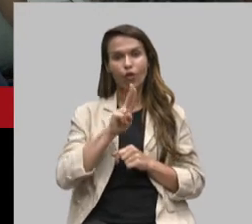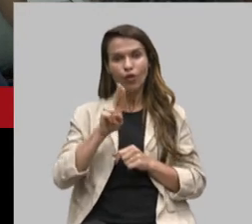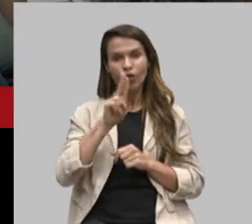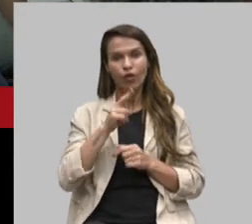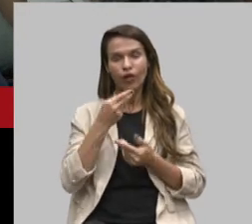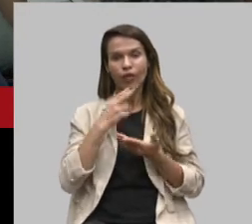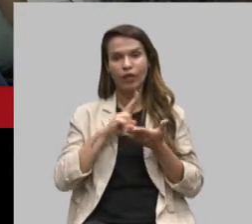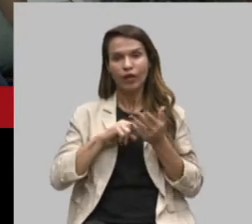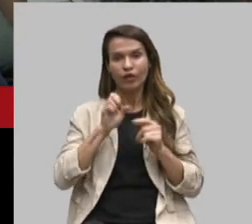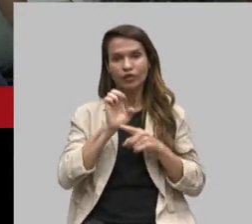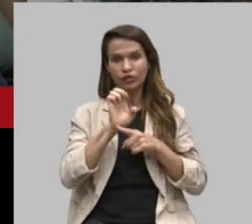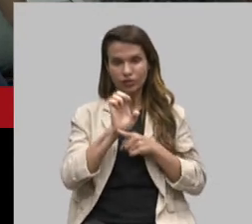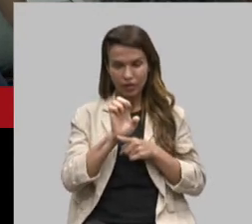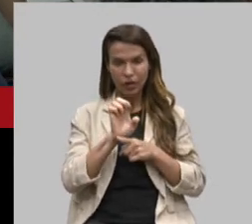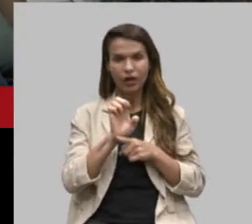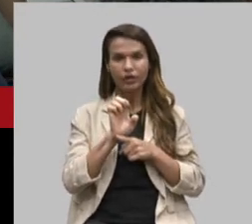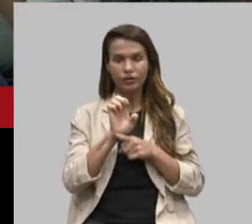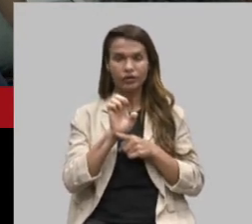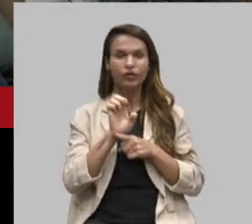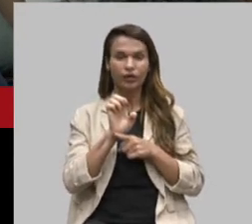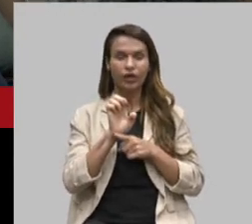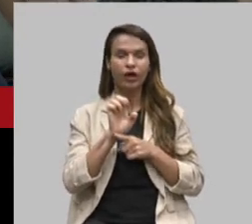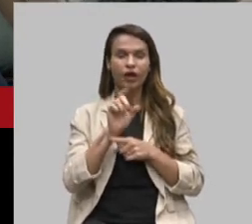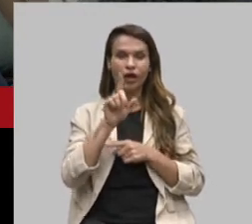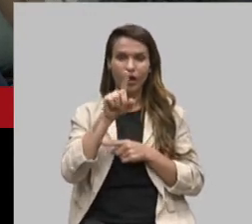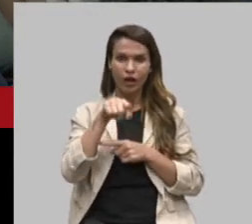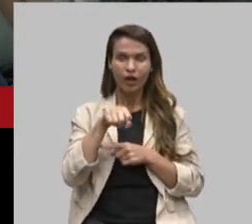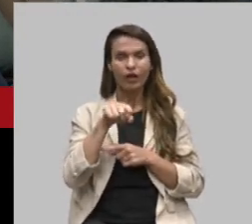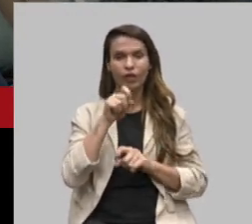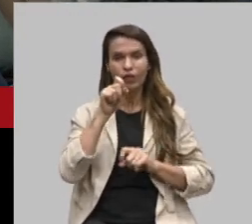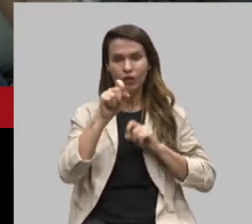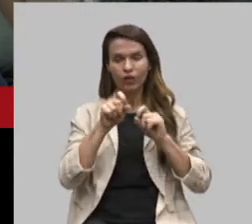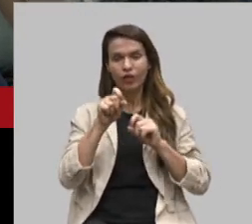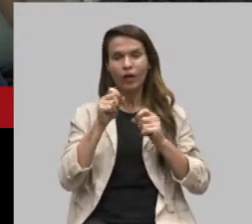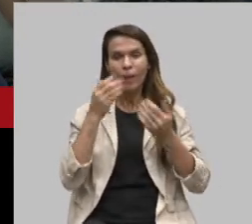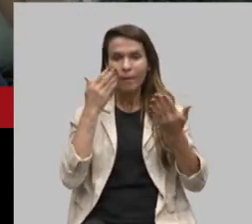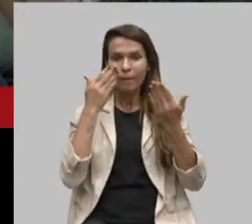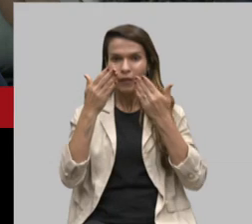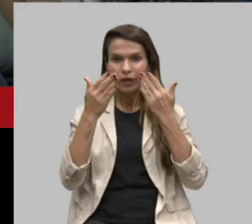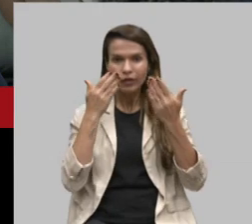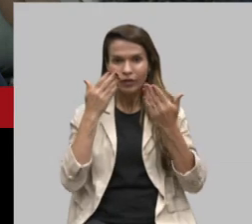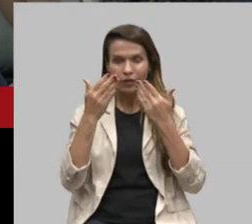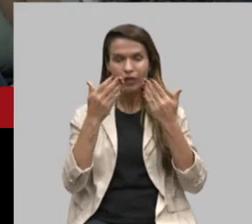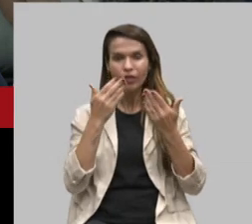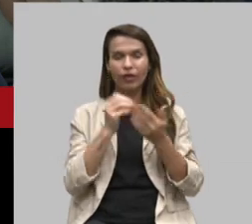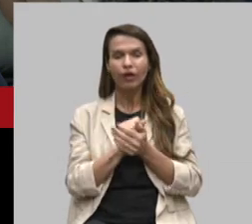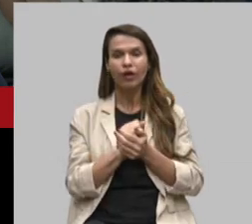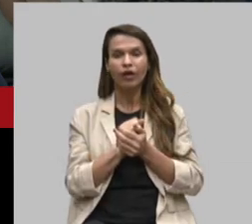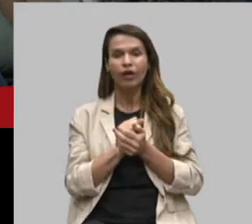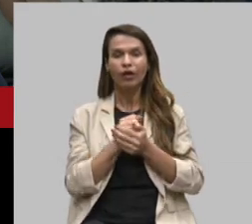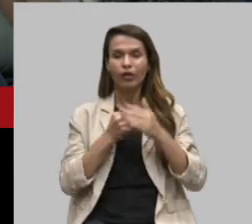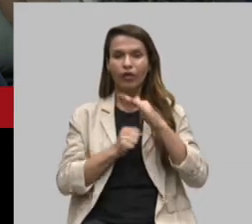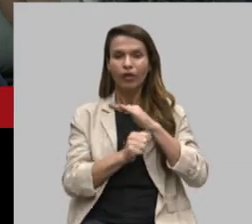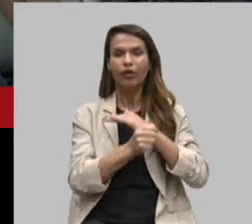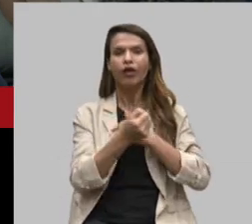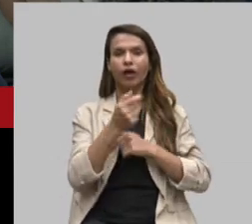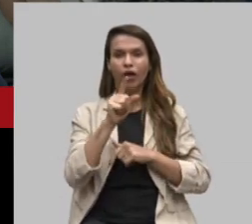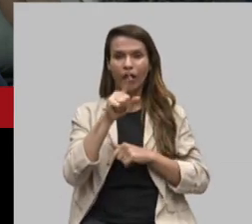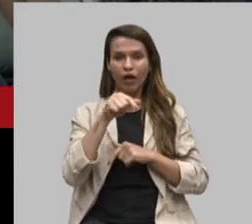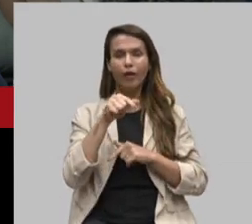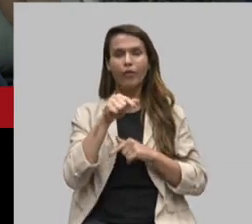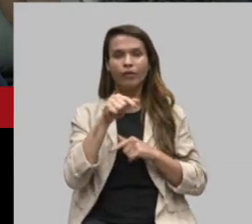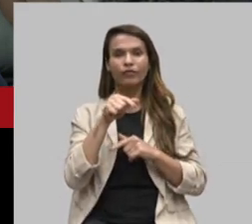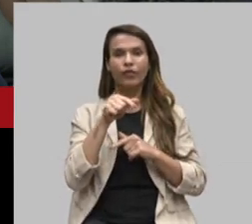eh isso torna Literalmente com que o psicólogo a a contratação de o psicólogo seja devido à demanda da